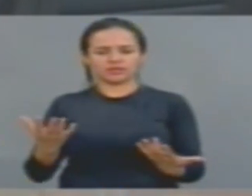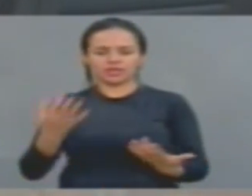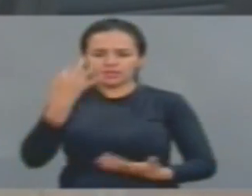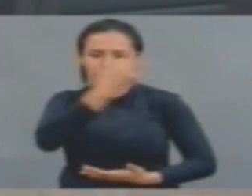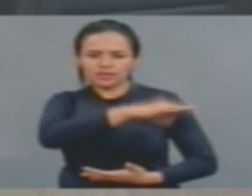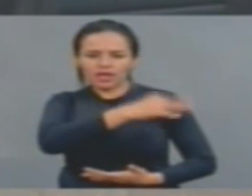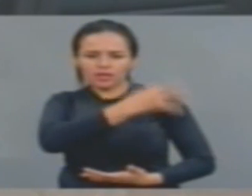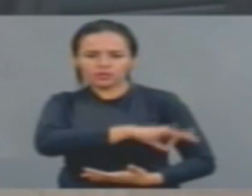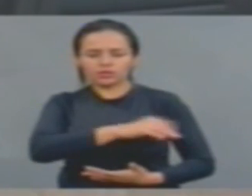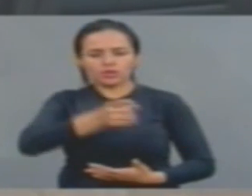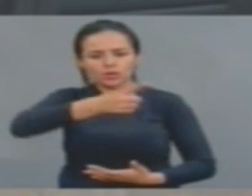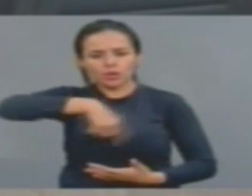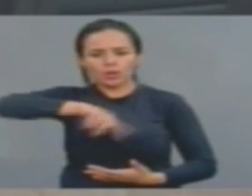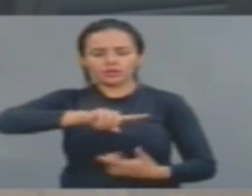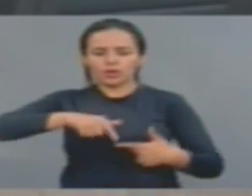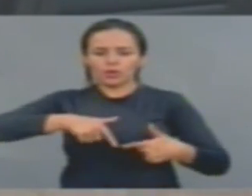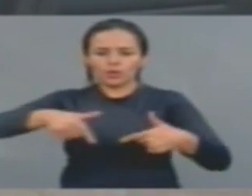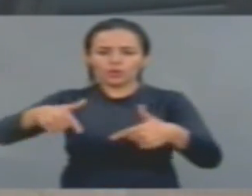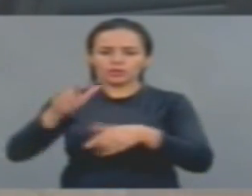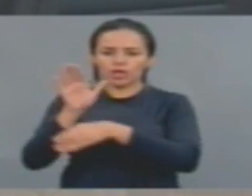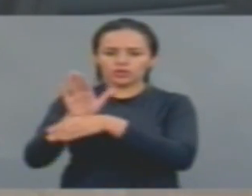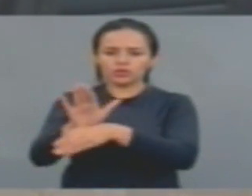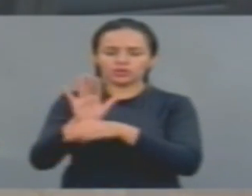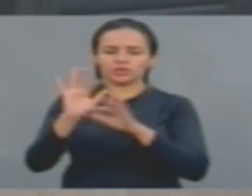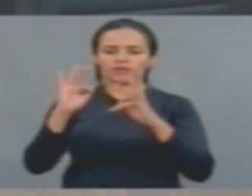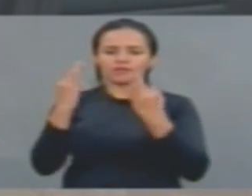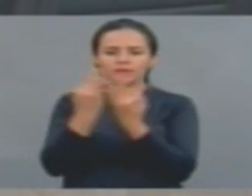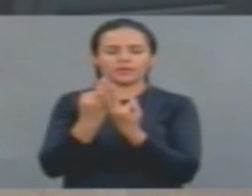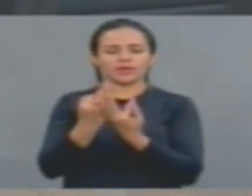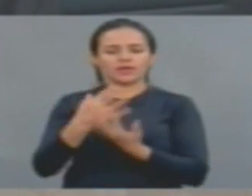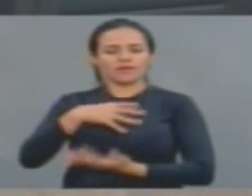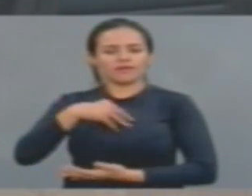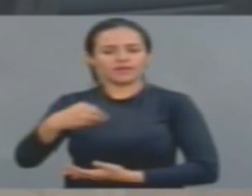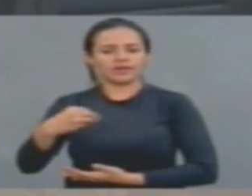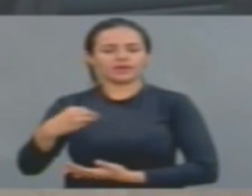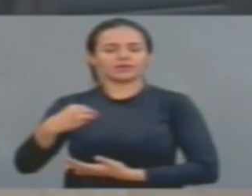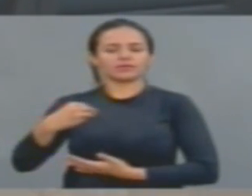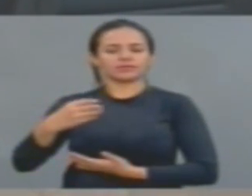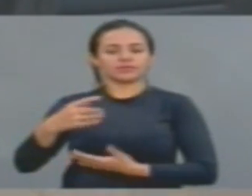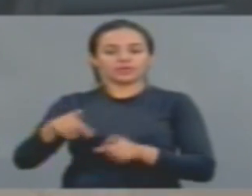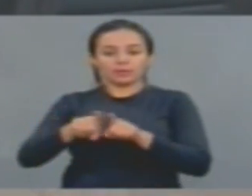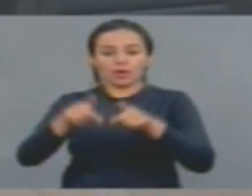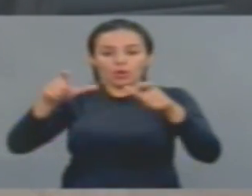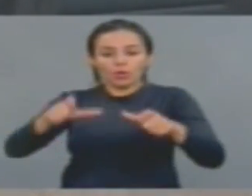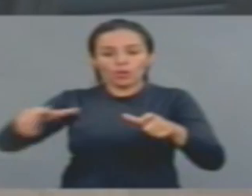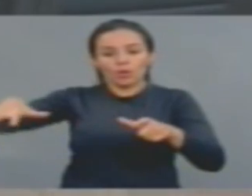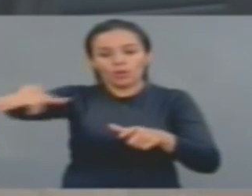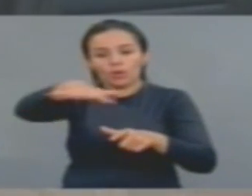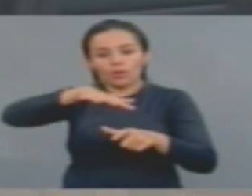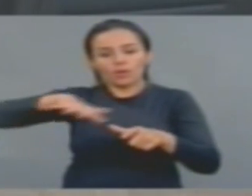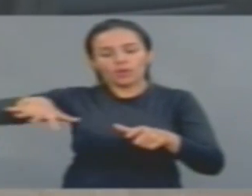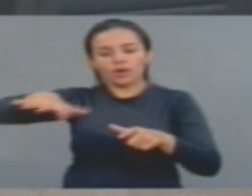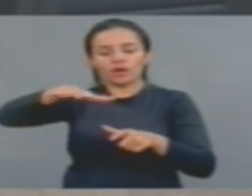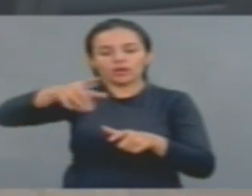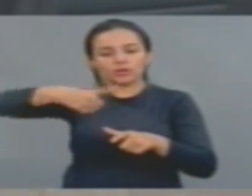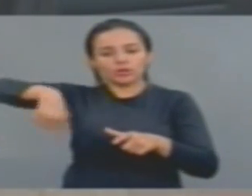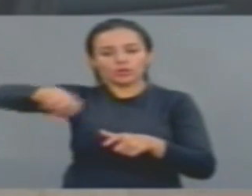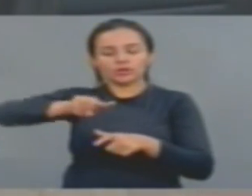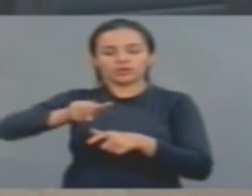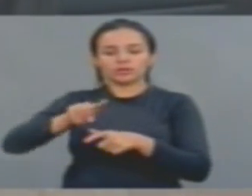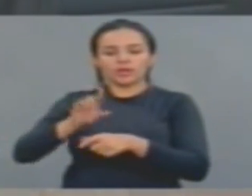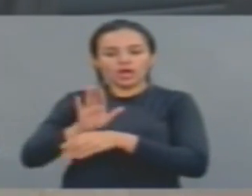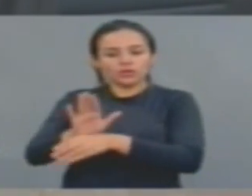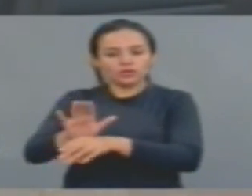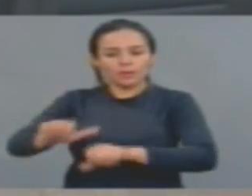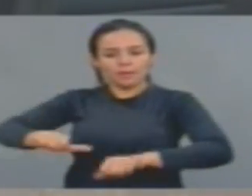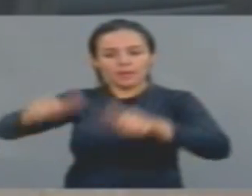política para poder ajudar o seu filho, a sua filha e ao bairro onde esse jovem mora, porque certamente nós podemos fazer algo bem melhor do que está